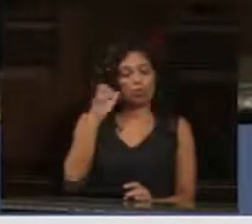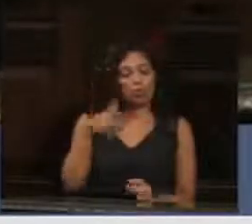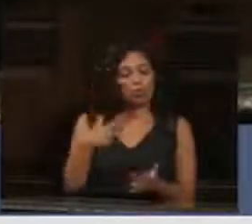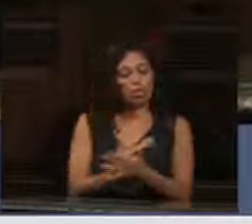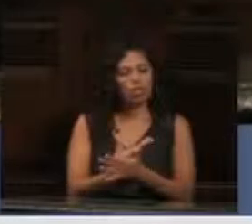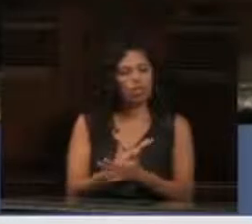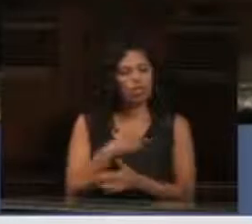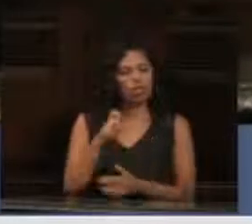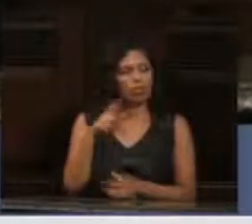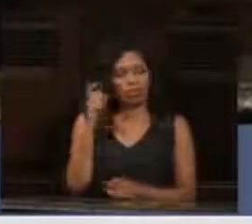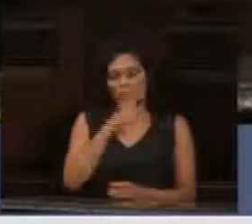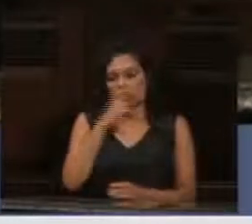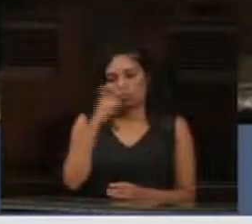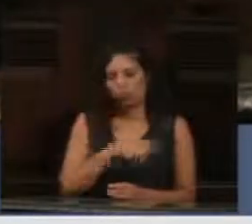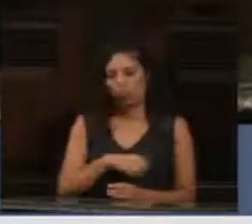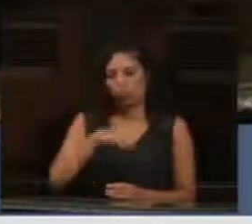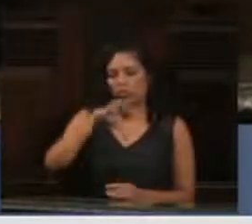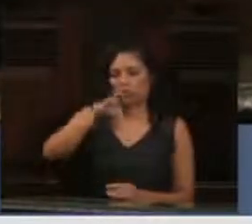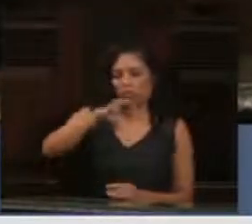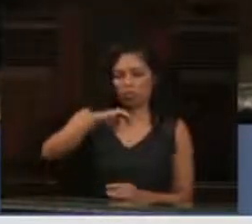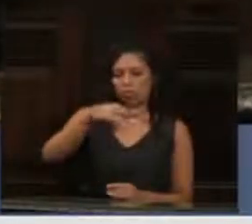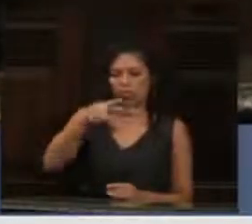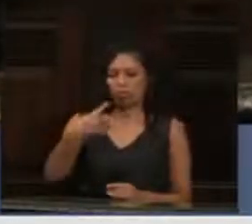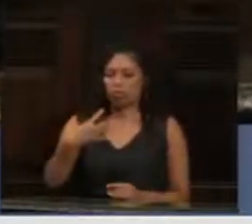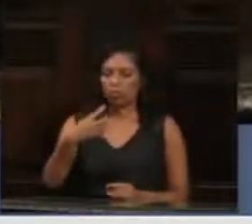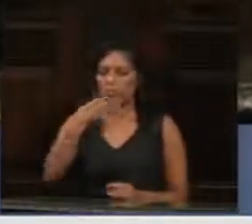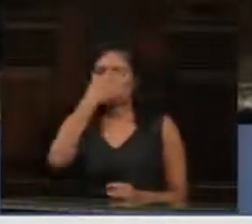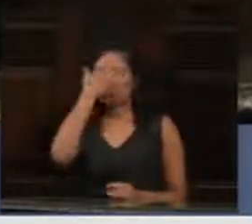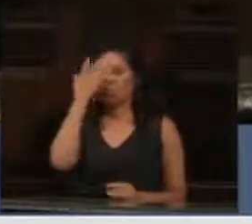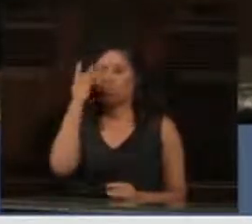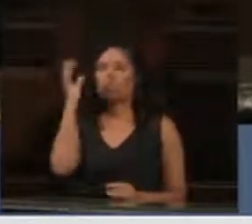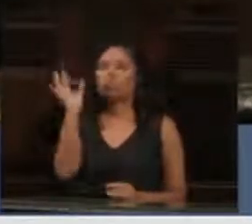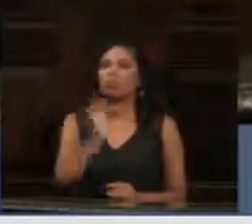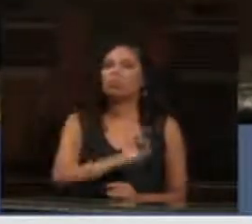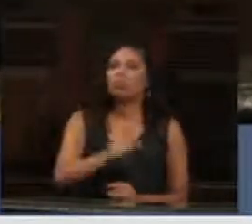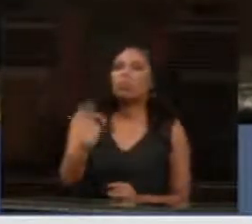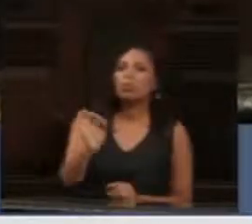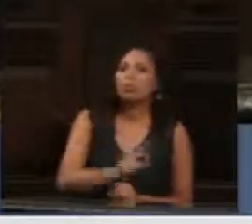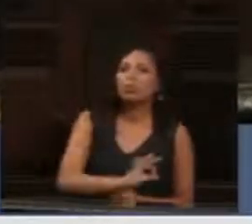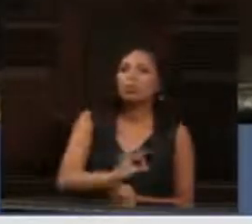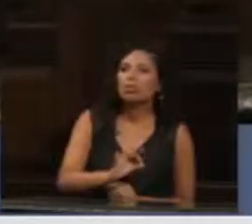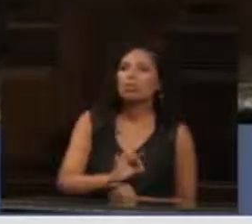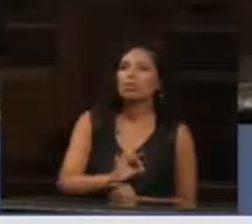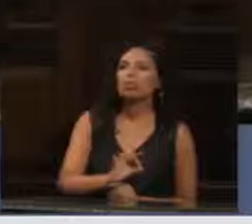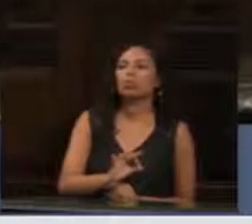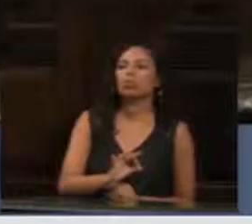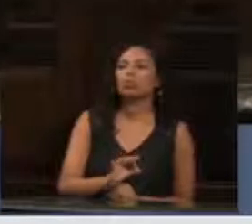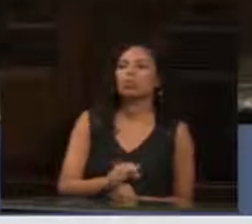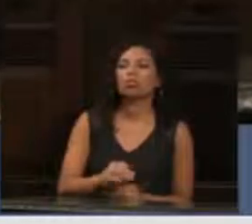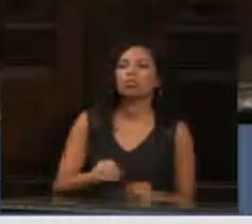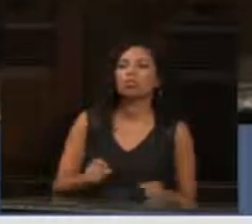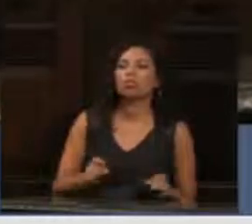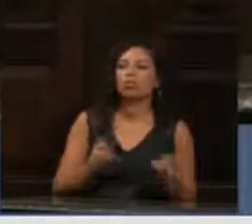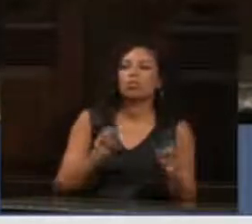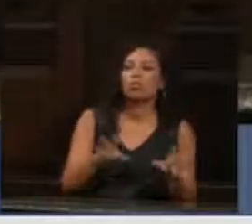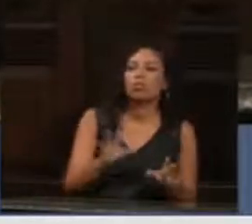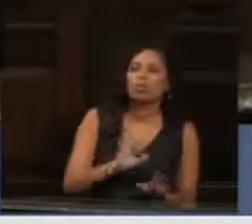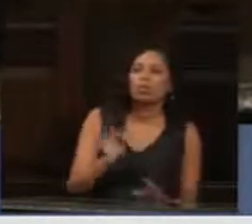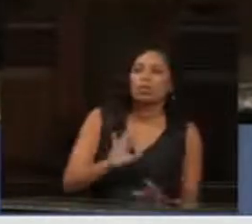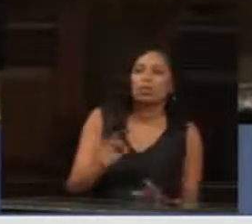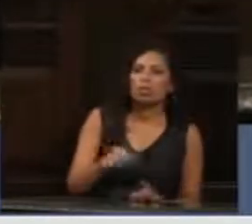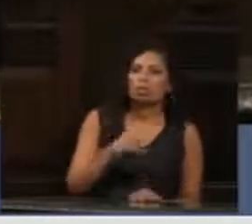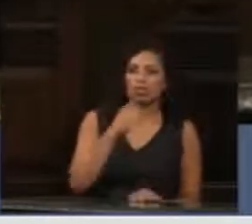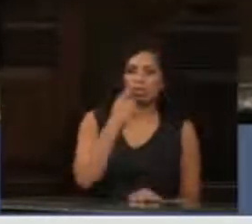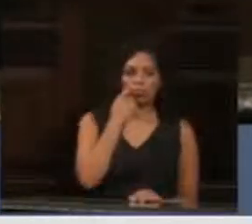os 1% demissíveis só podem ser demitidos com base em clara motivação do ato